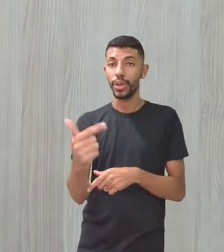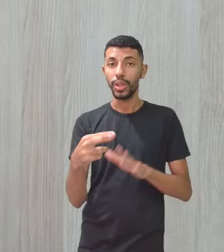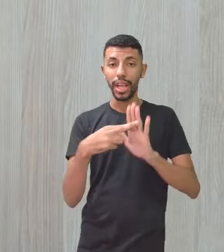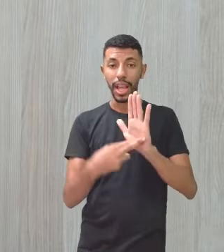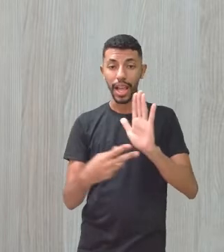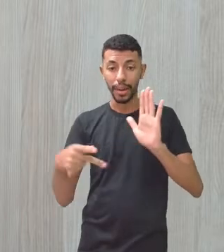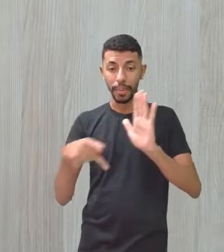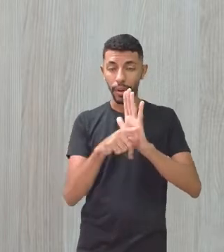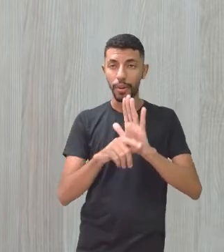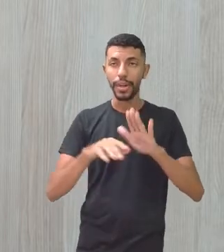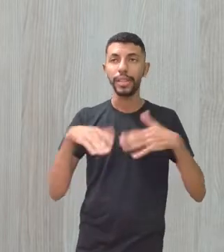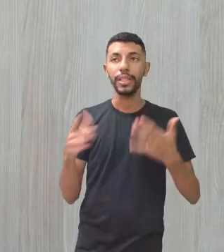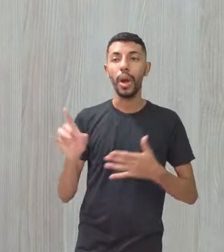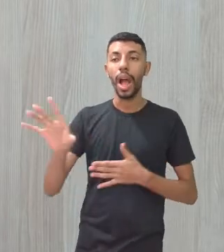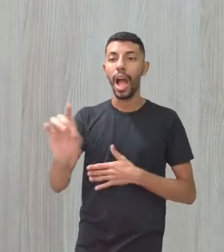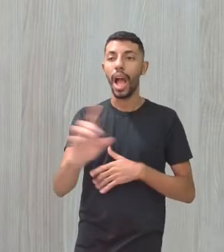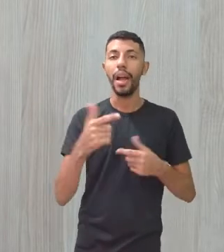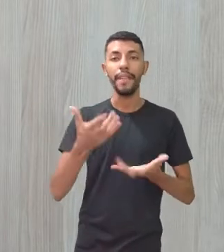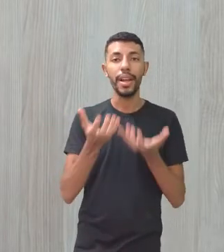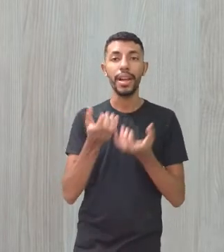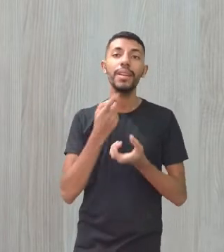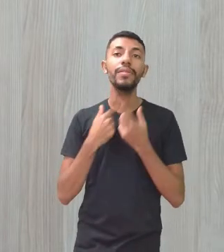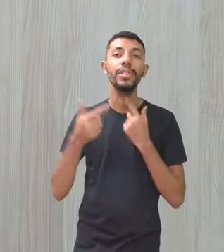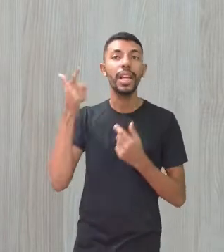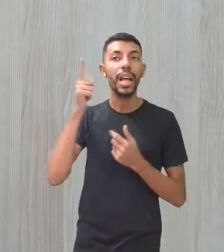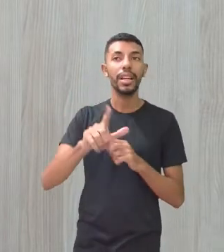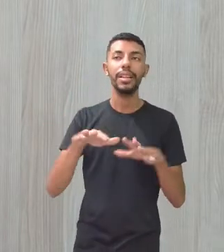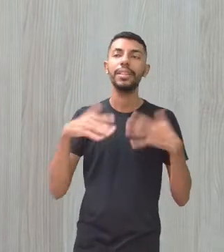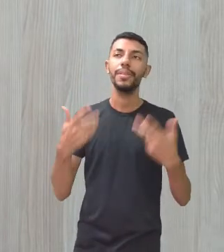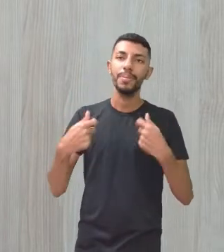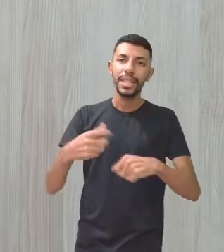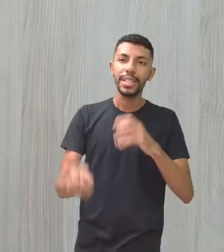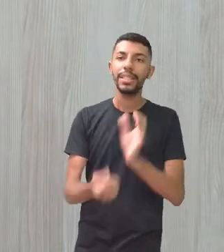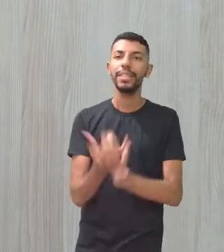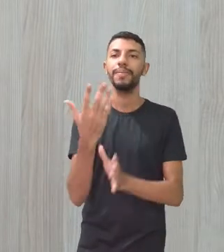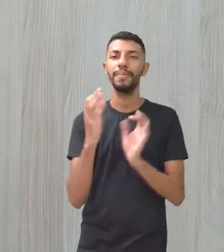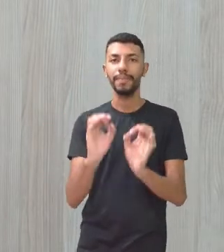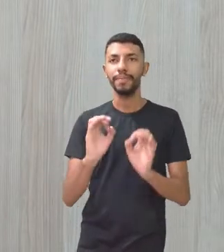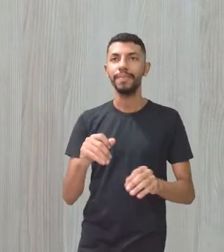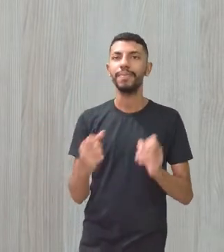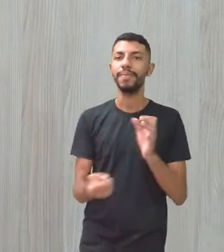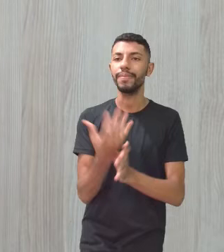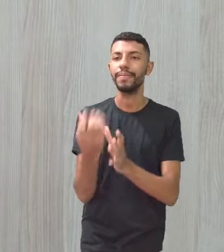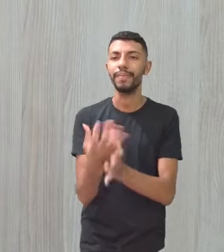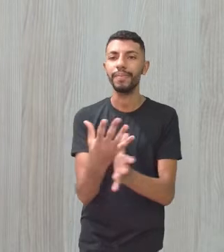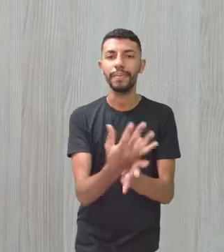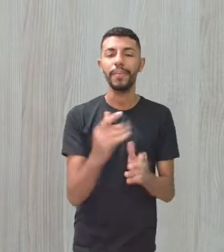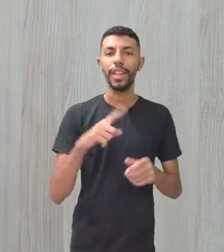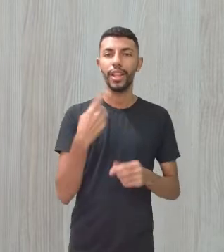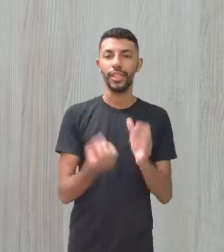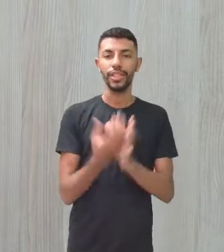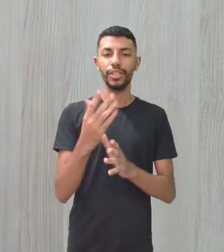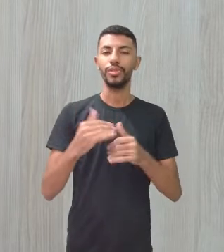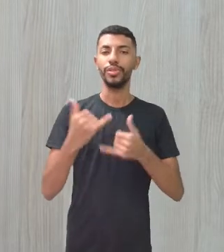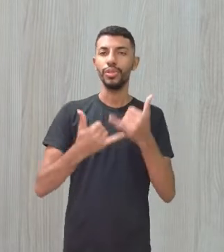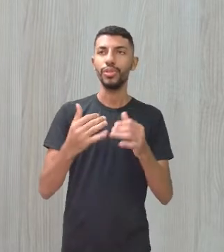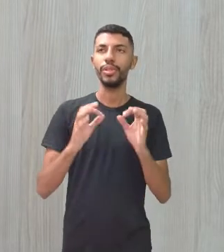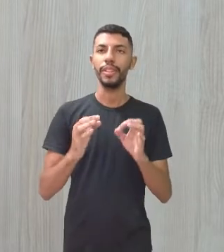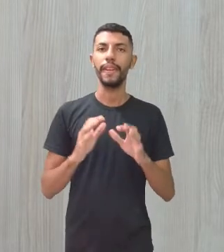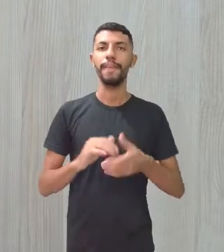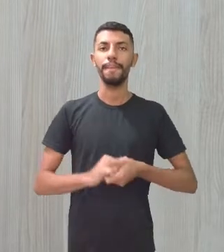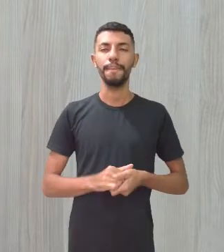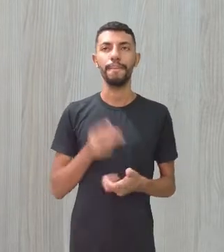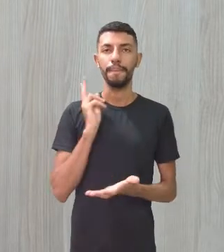jogo. Então, aí vai criando outras situações e aí a gente faz o jogo, mas não deixa de jogar, né,